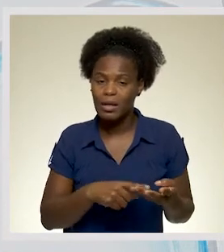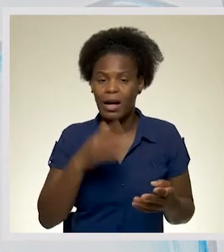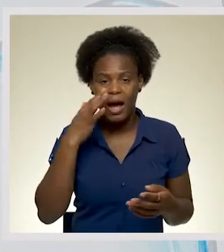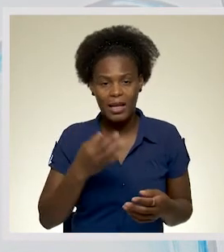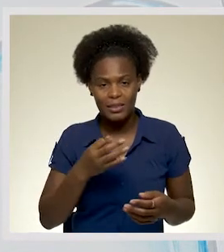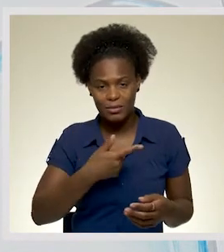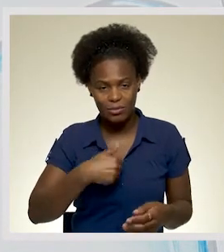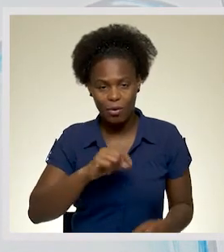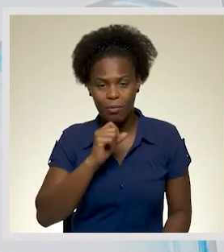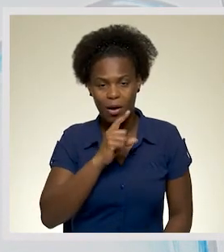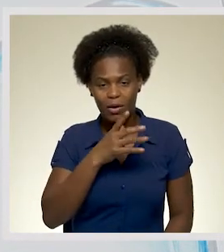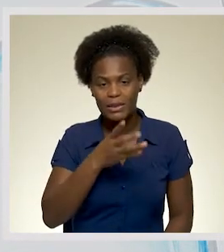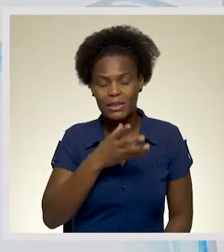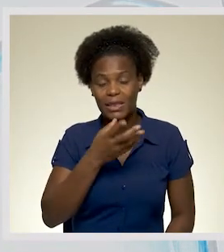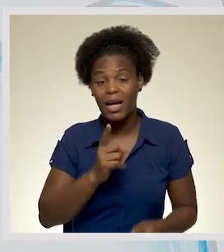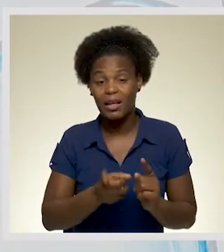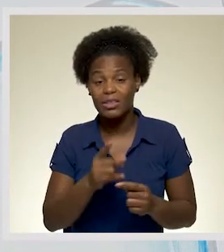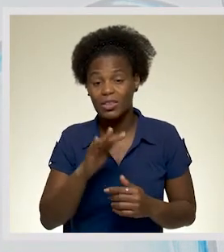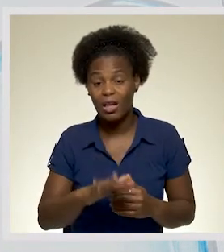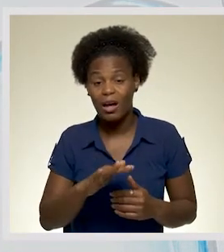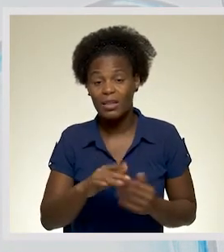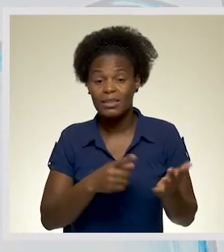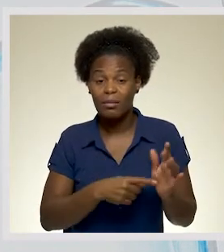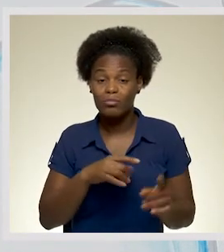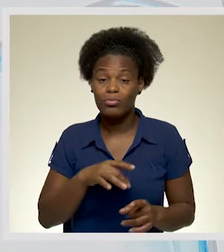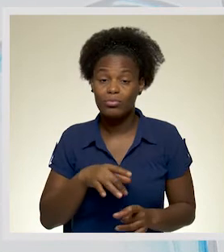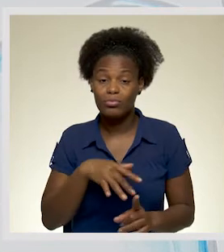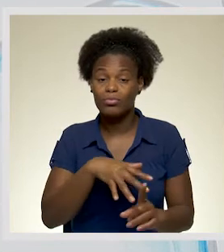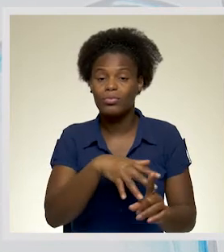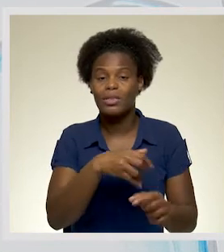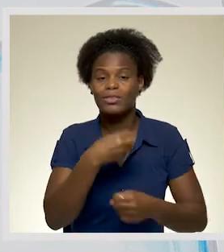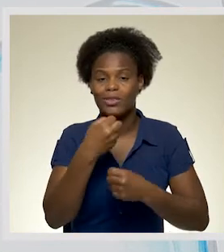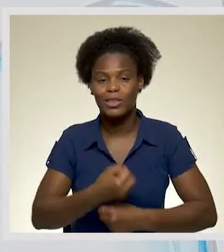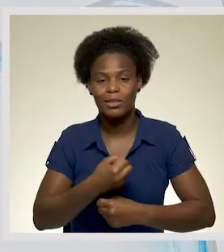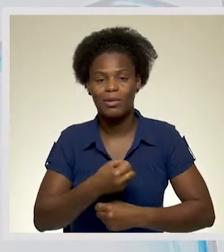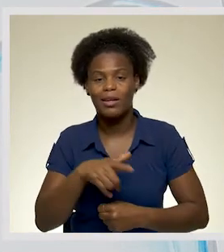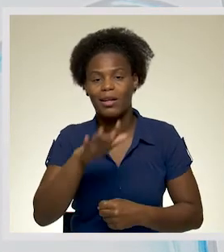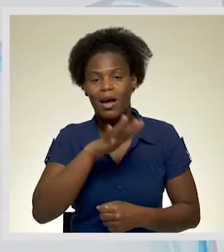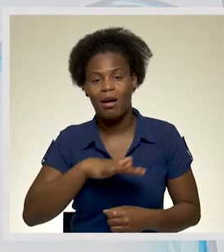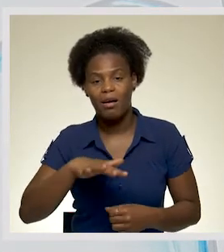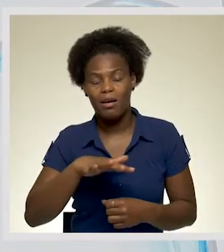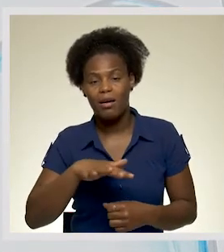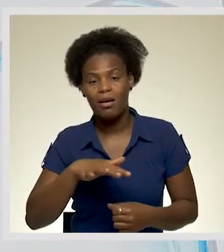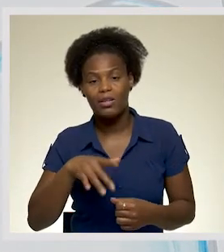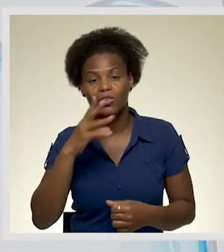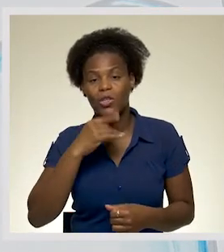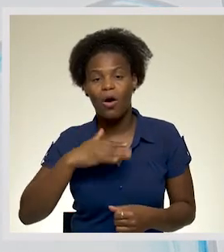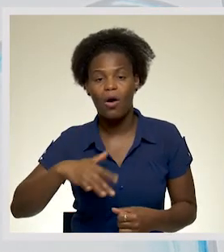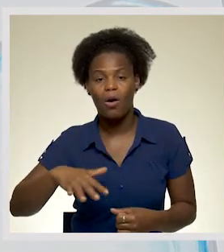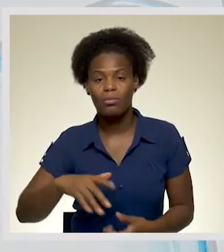assim dizer que estamos a seguir um exemplo da sustentabilidade no domínio dos